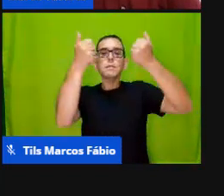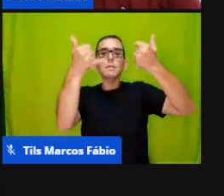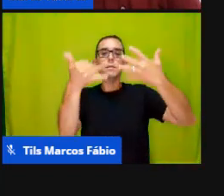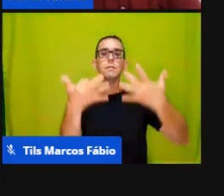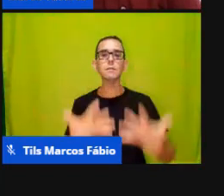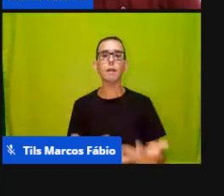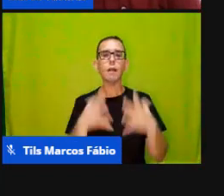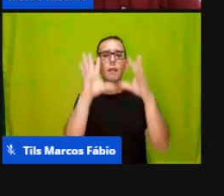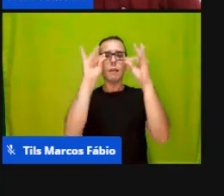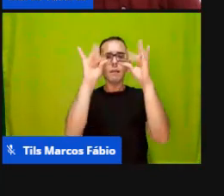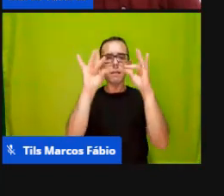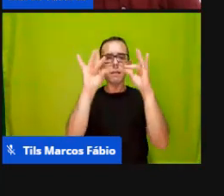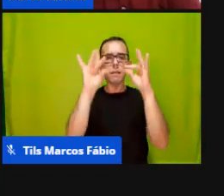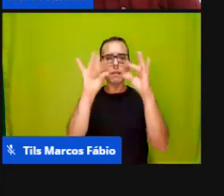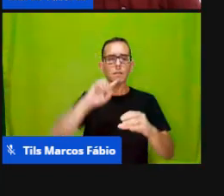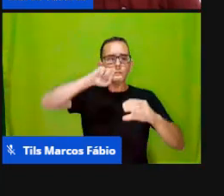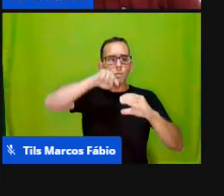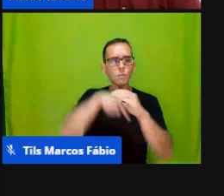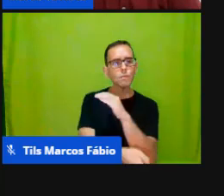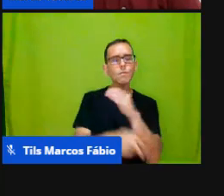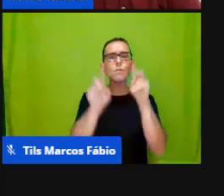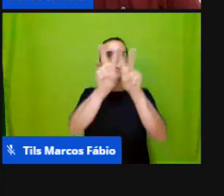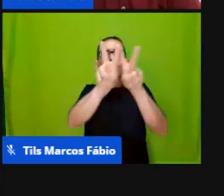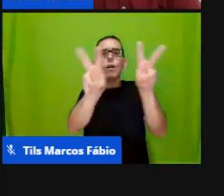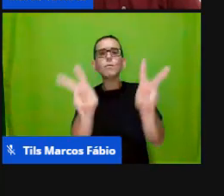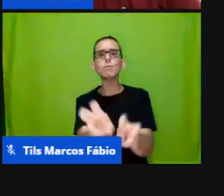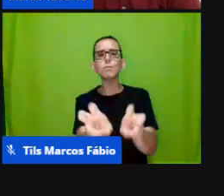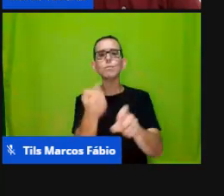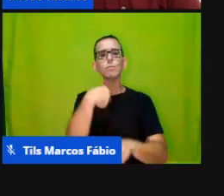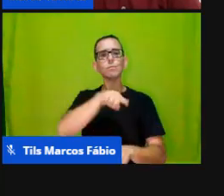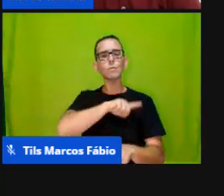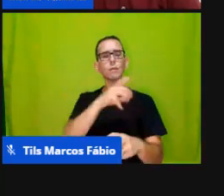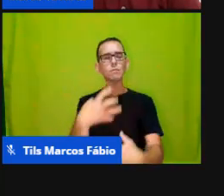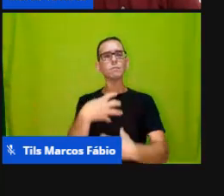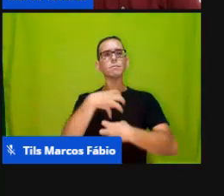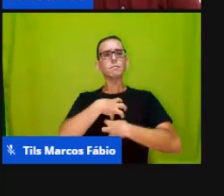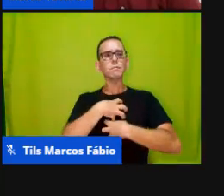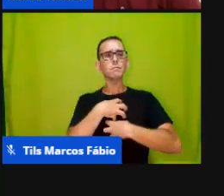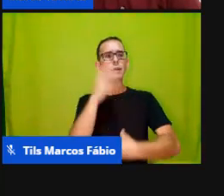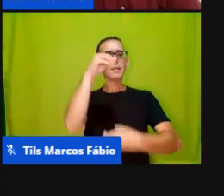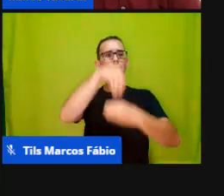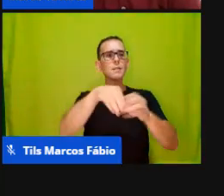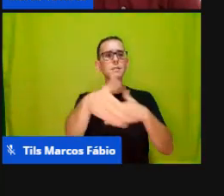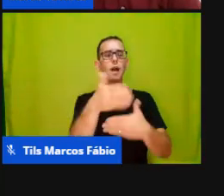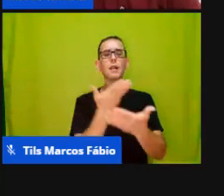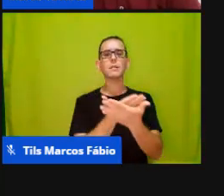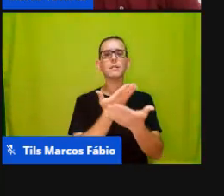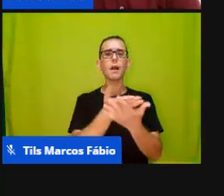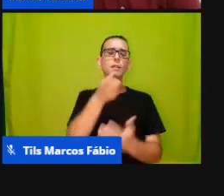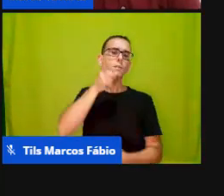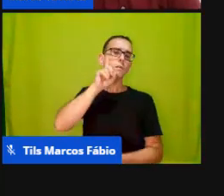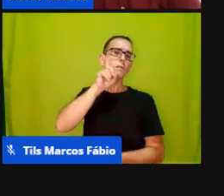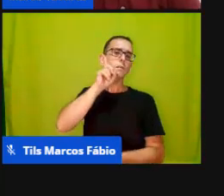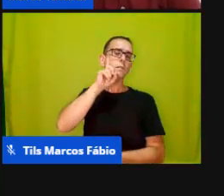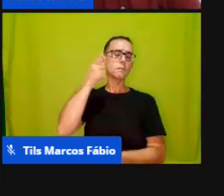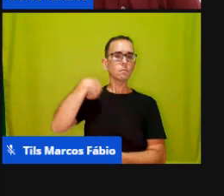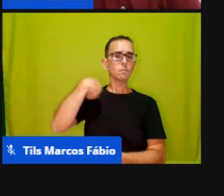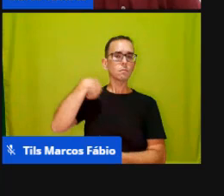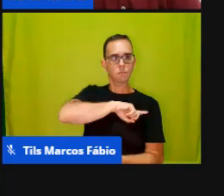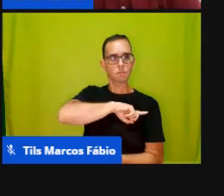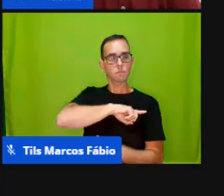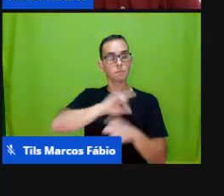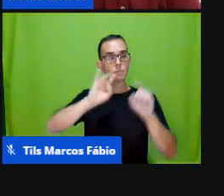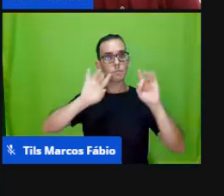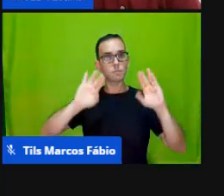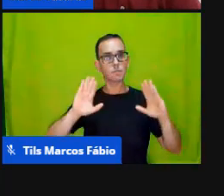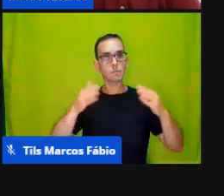levar a fundo assuntos que nos afetam lá na sala de aula, no nosso dia a dia, e especificamente, né,